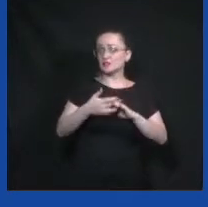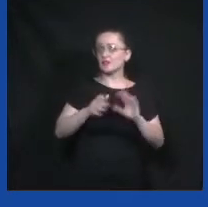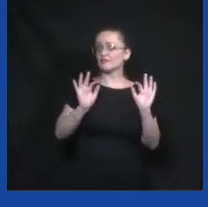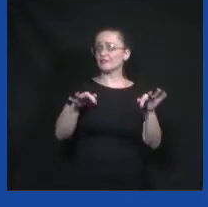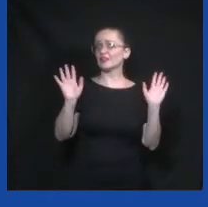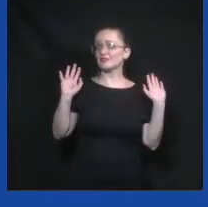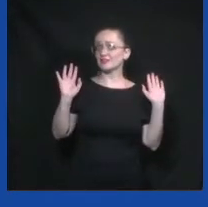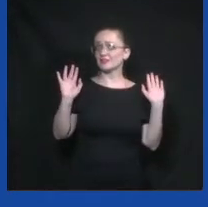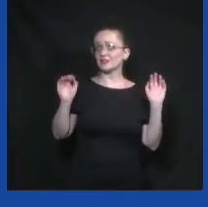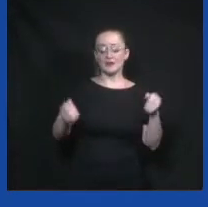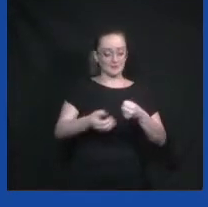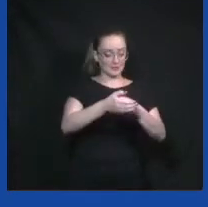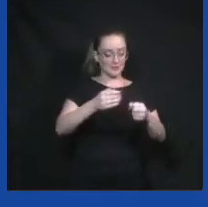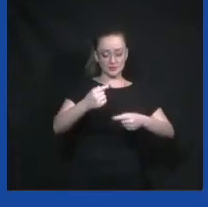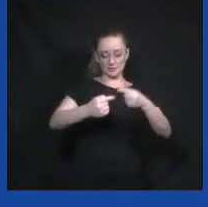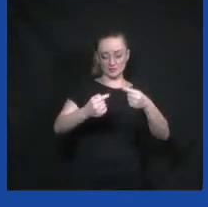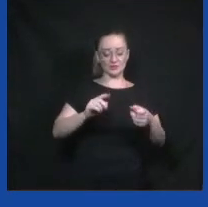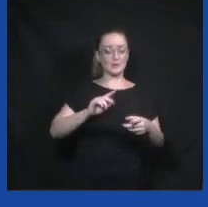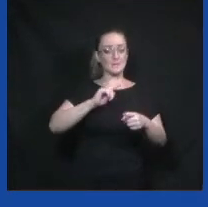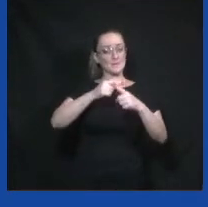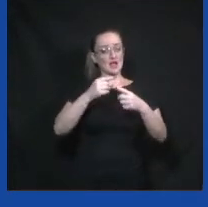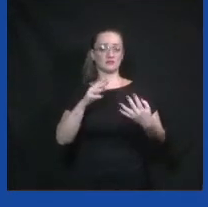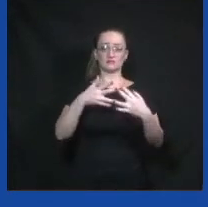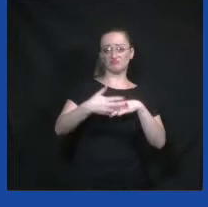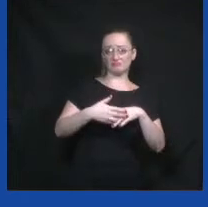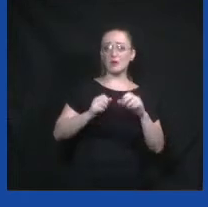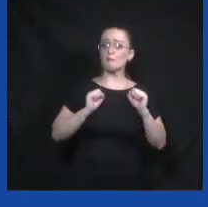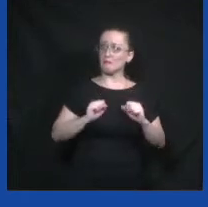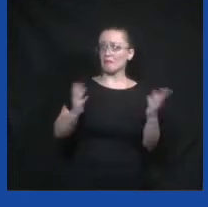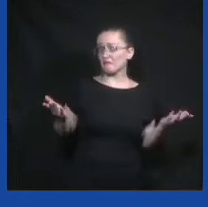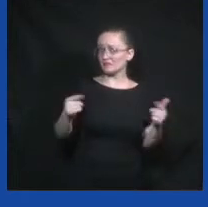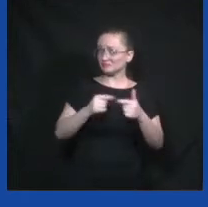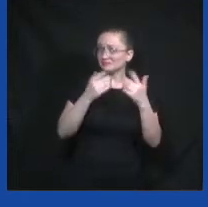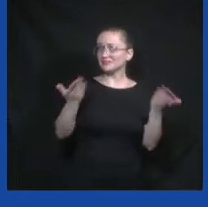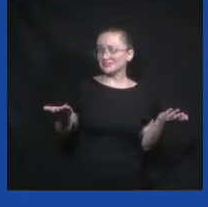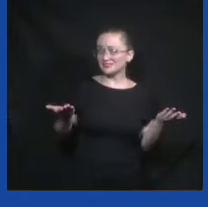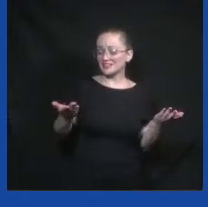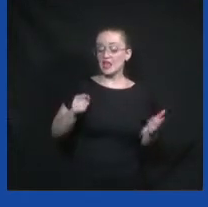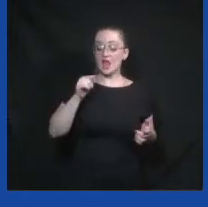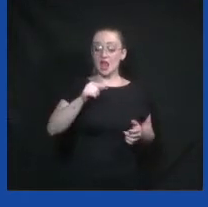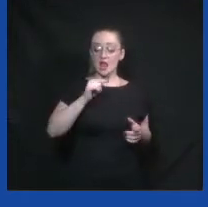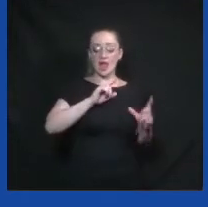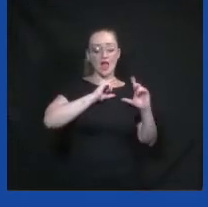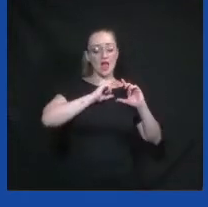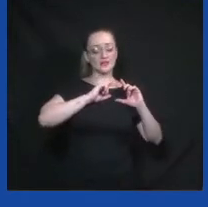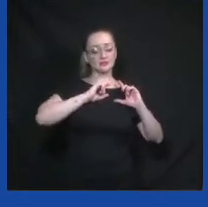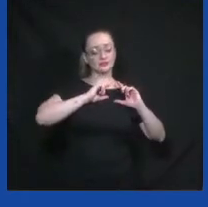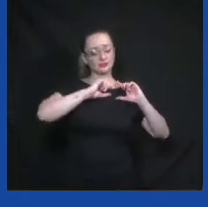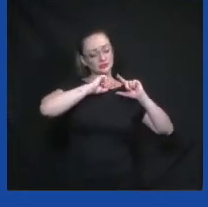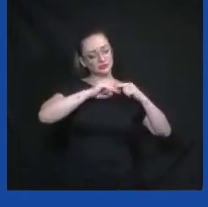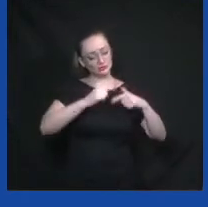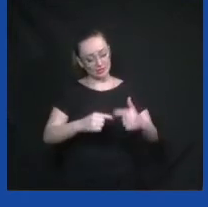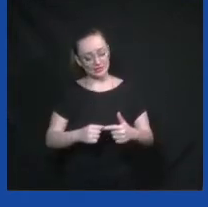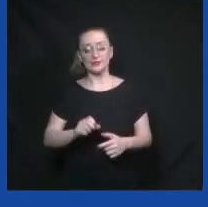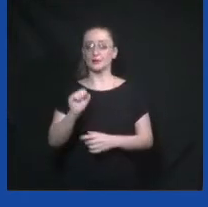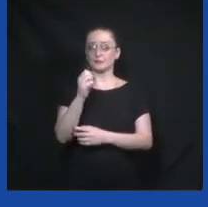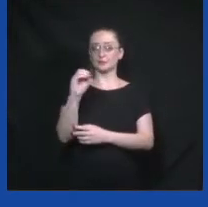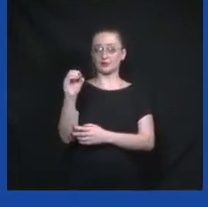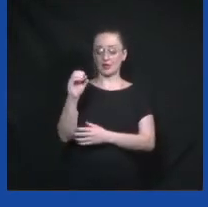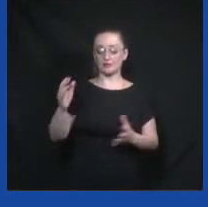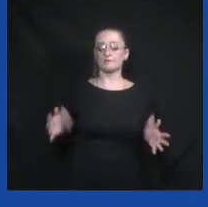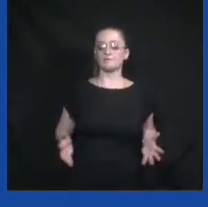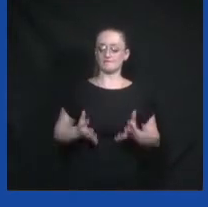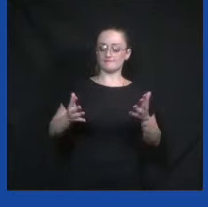Democracia, política e cidadania. Ponto. E essa geração dos anos 80, que ativava a política